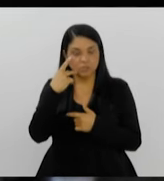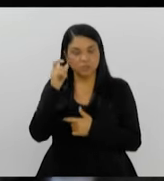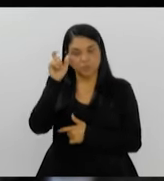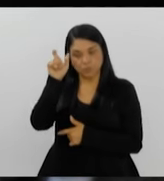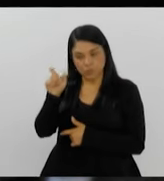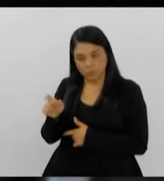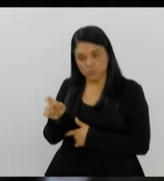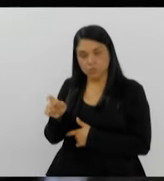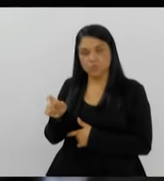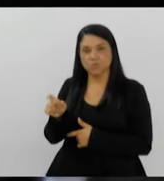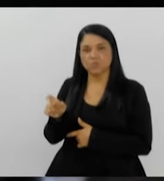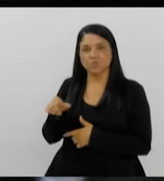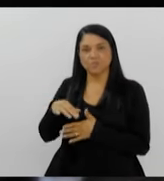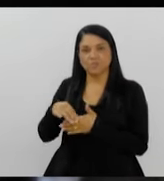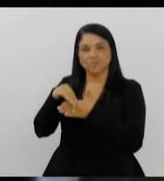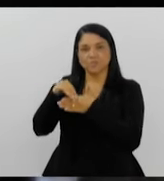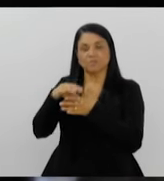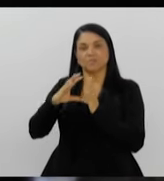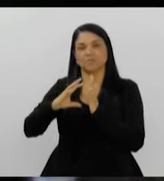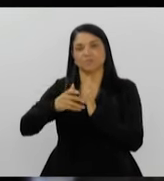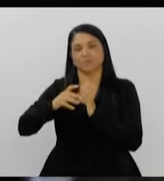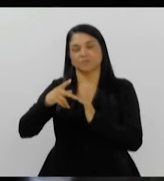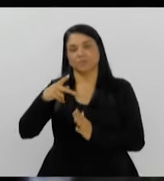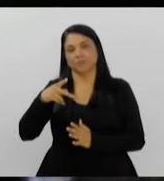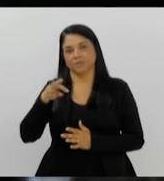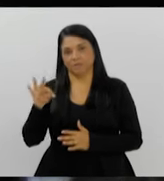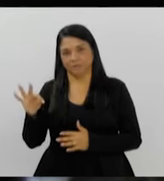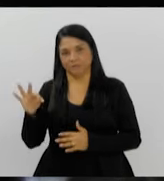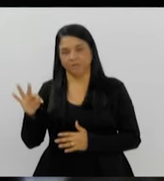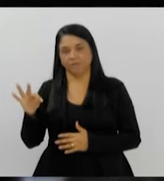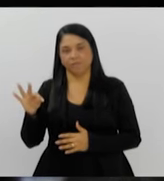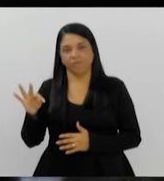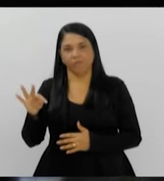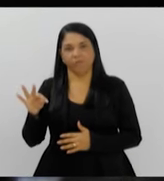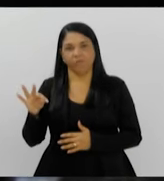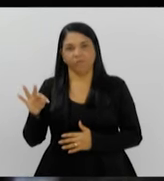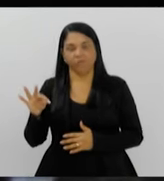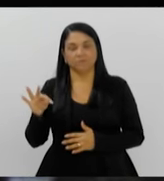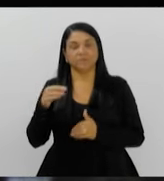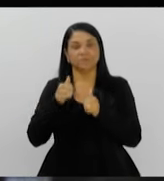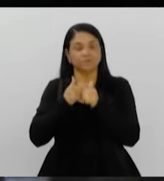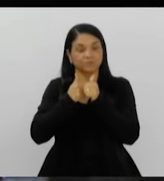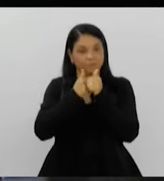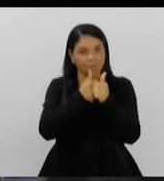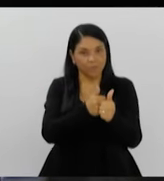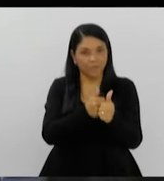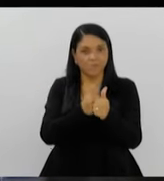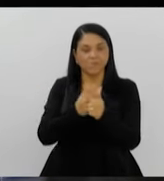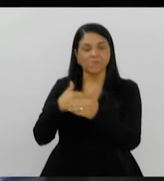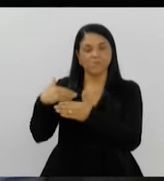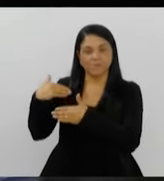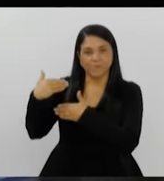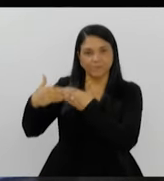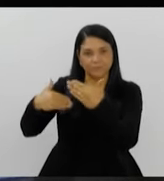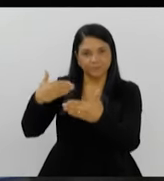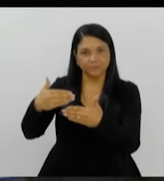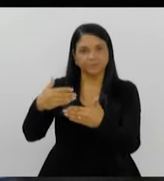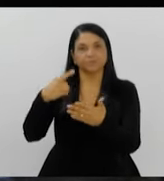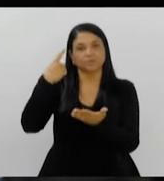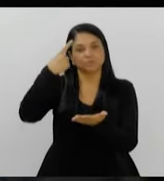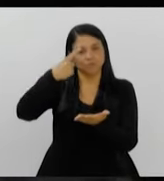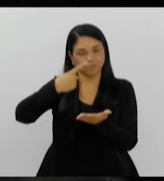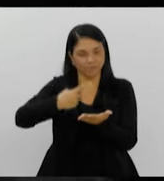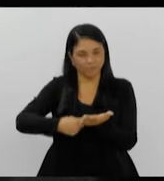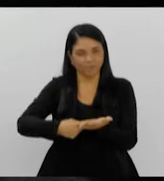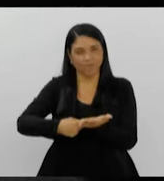militante do partido dos trabalhadores que nós acompanhamos a trajetória dele sabemos o compromisso